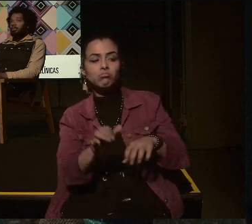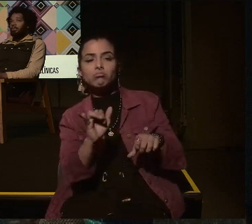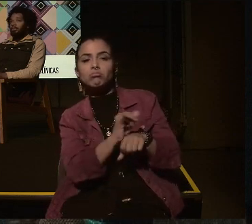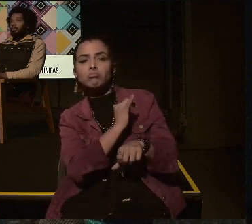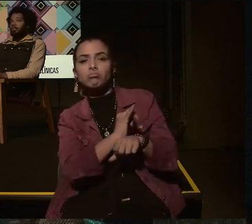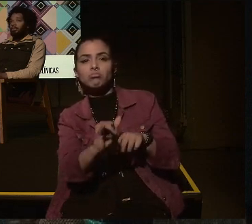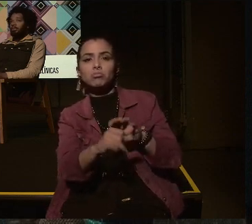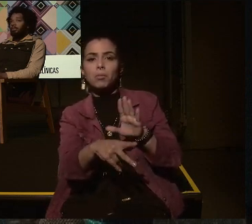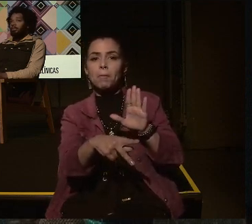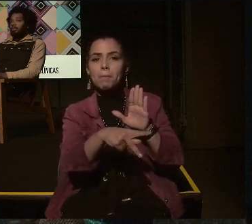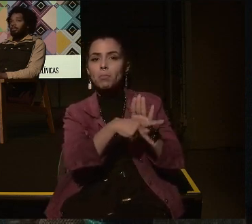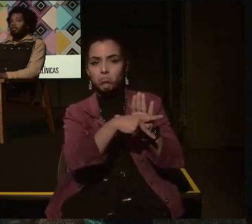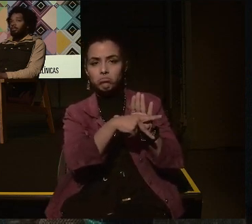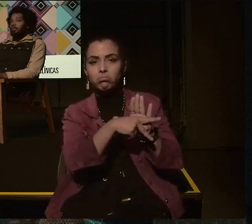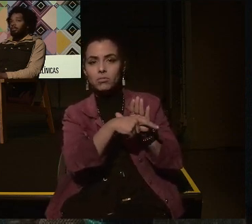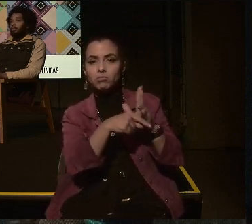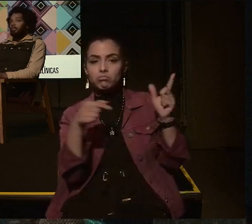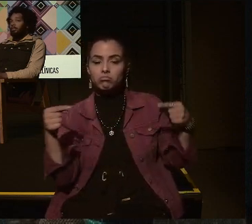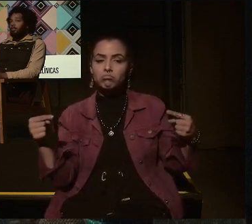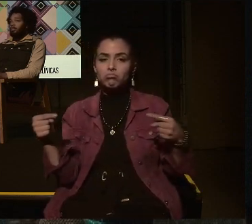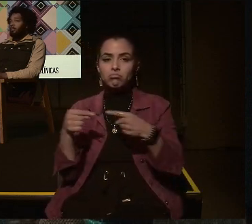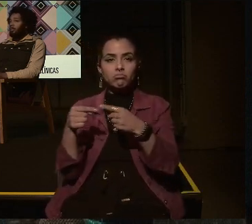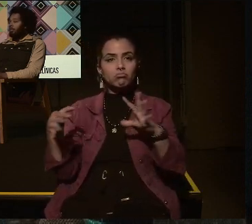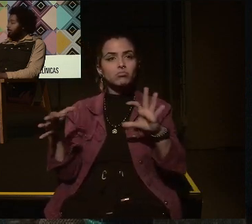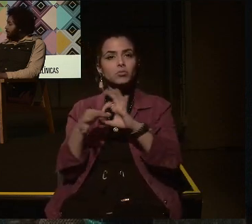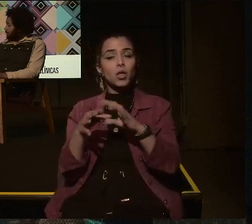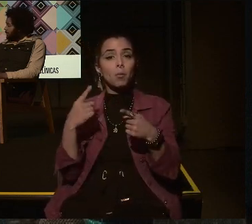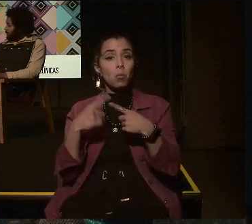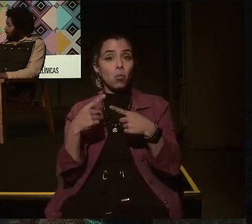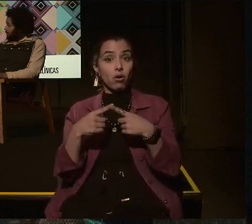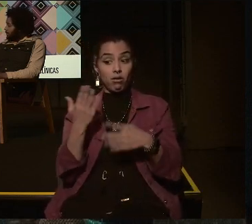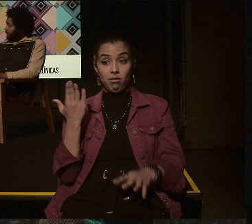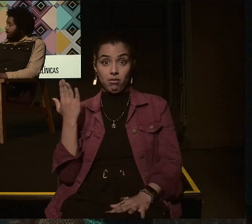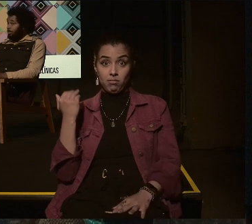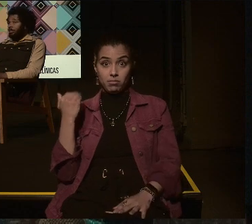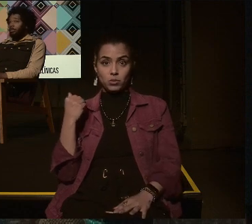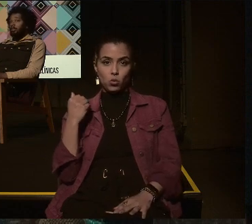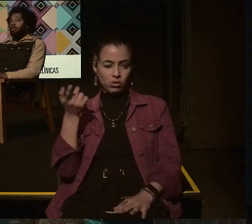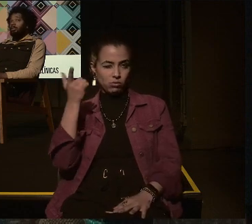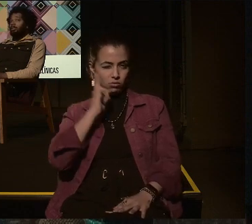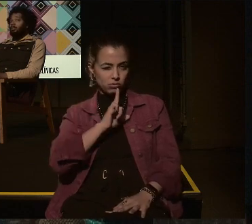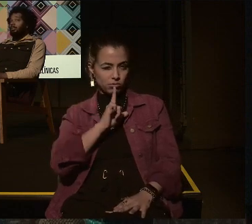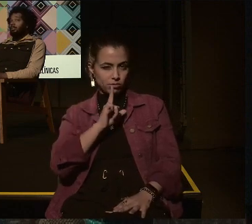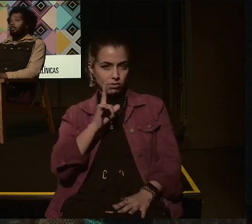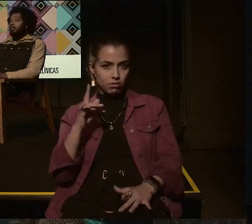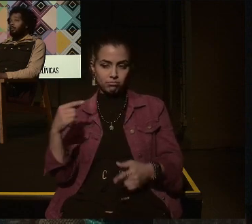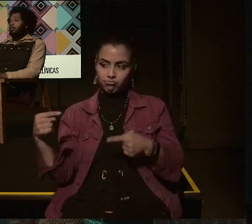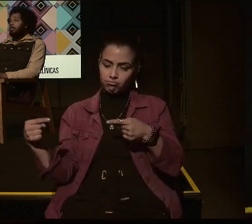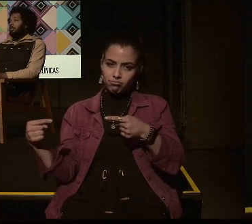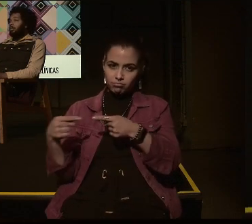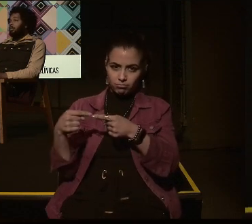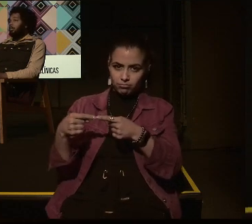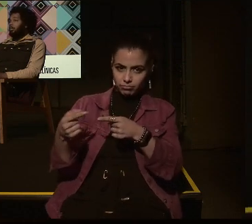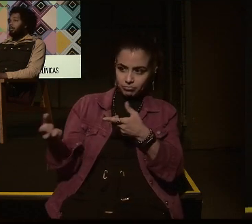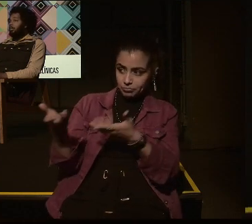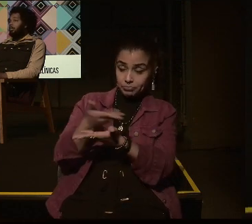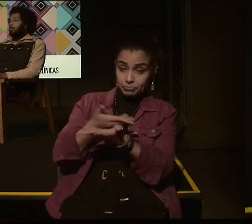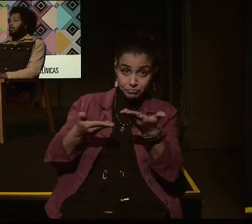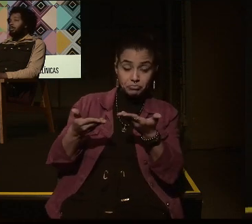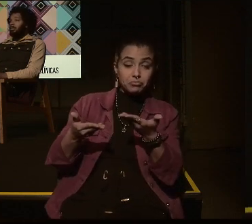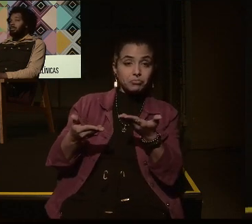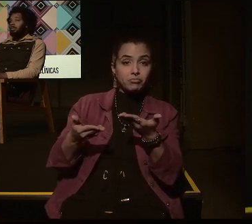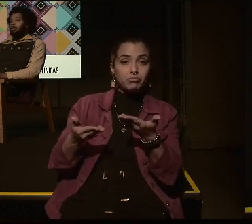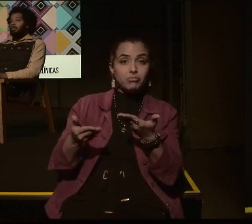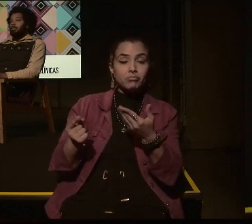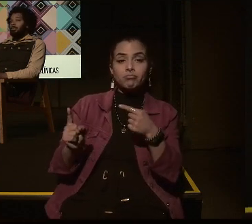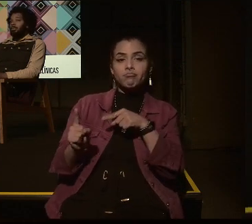que fizesse relação. Porque até então, o que estava fazendo relação, que era o atributo racial, não